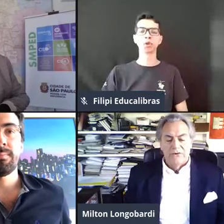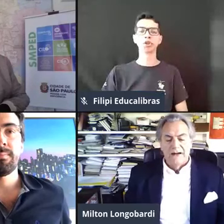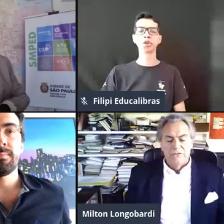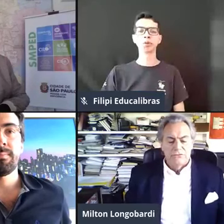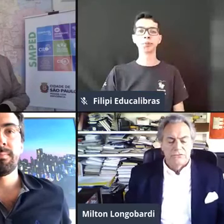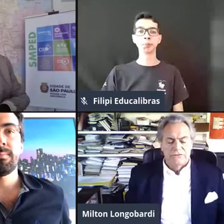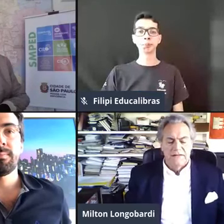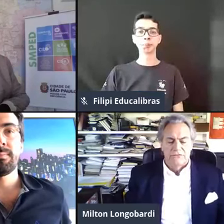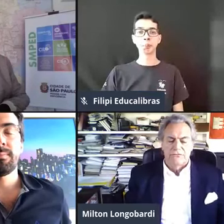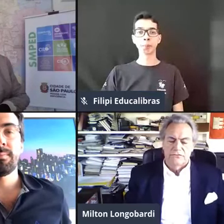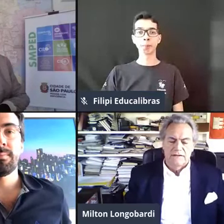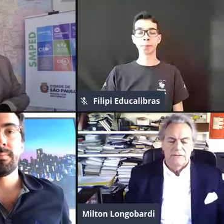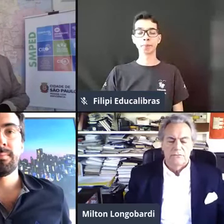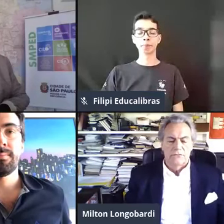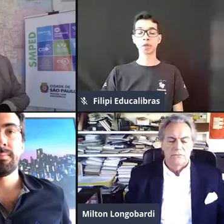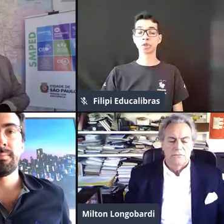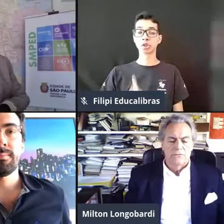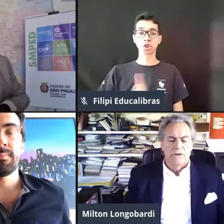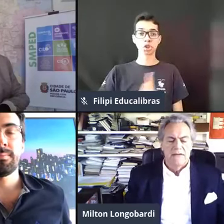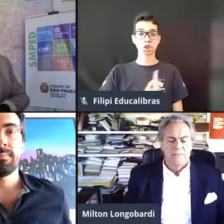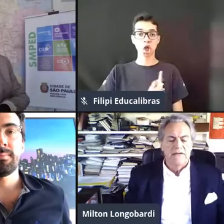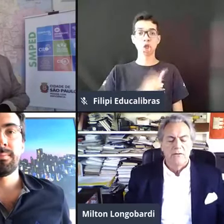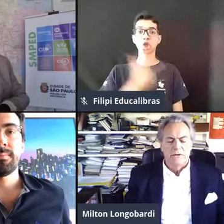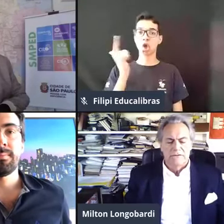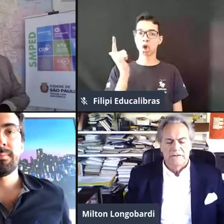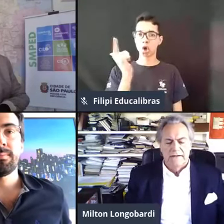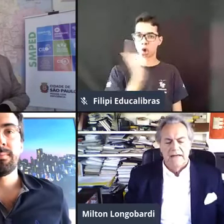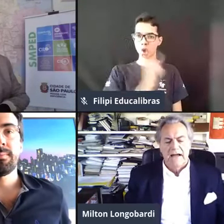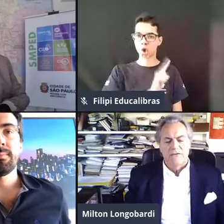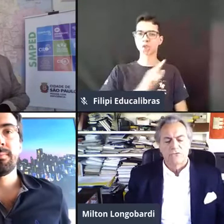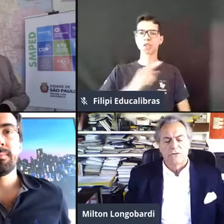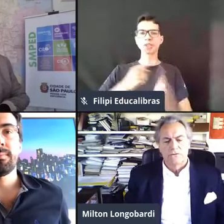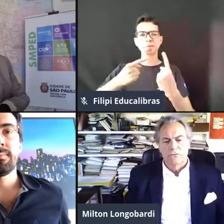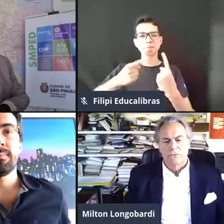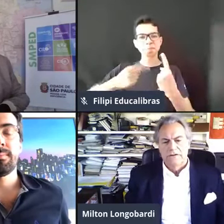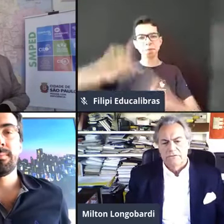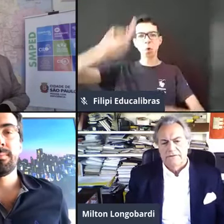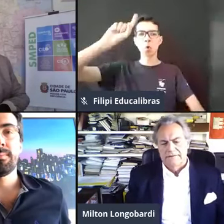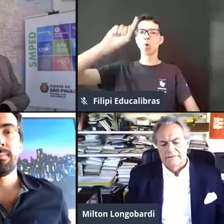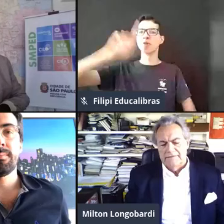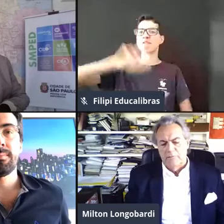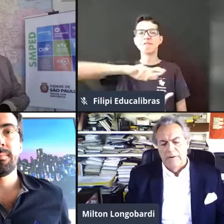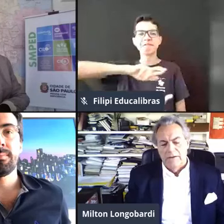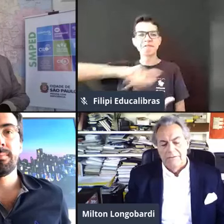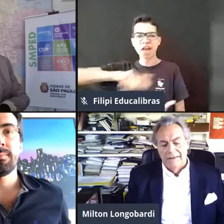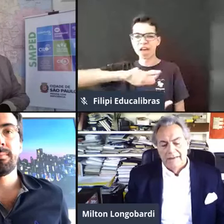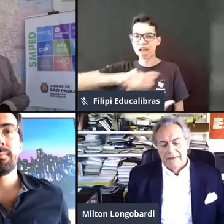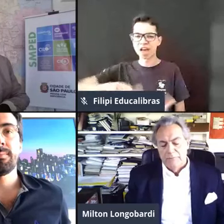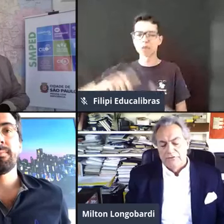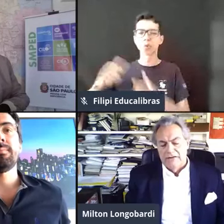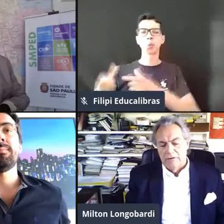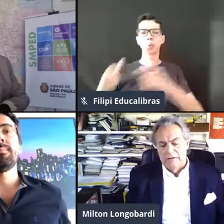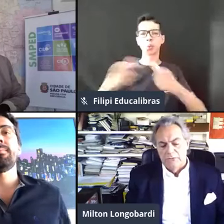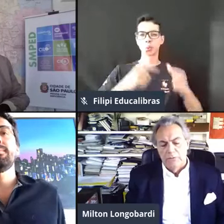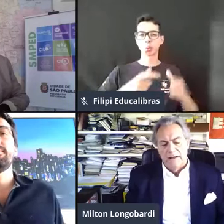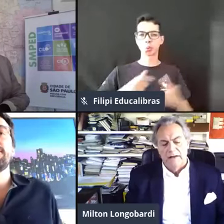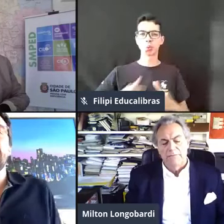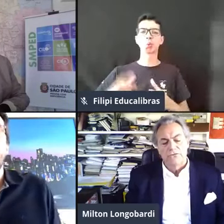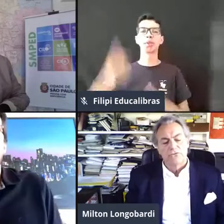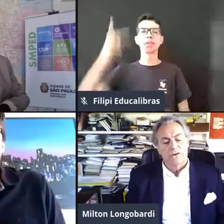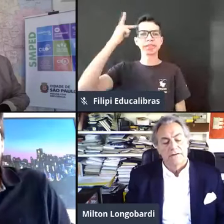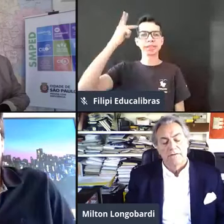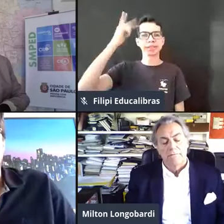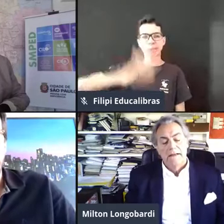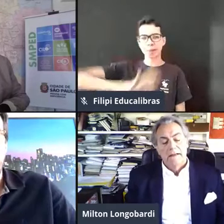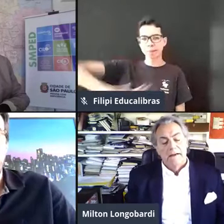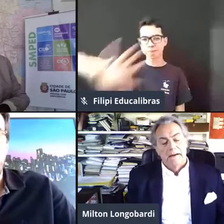Tivemos vários sucessos, tanto no AMB, quanto em Interlagos, quanto no turismo da cidade de São Paulo, e posteriormente fui para Campos